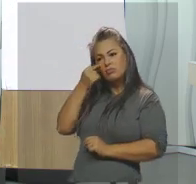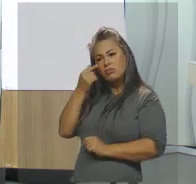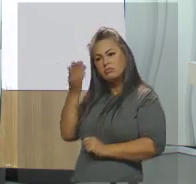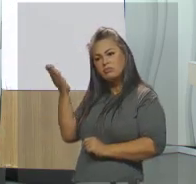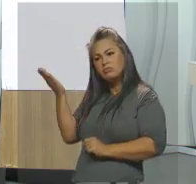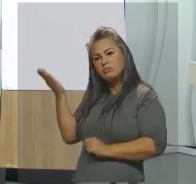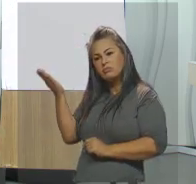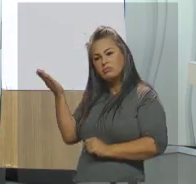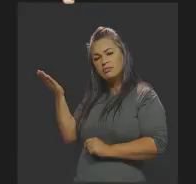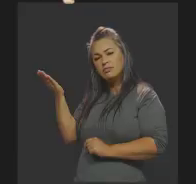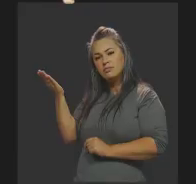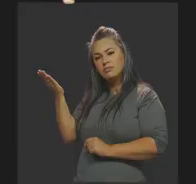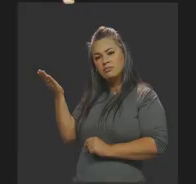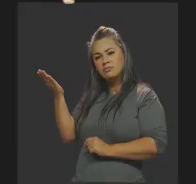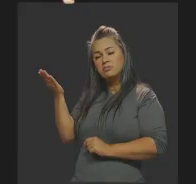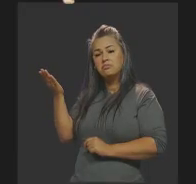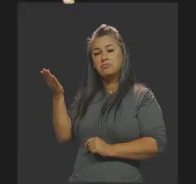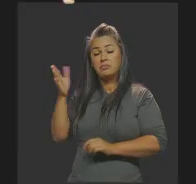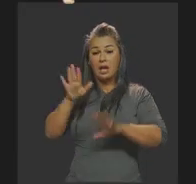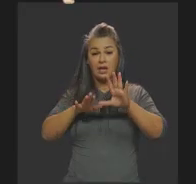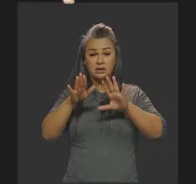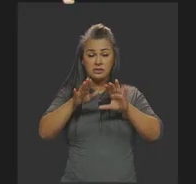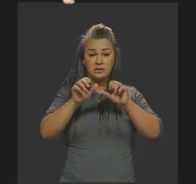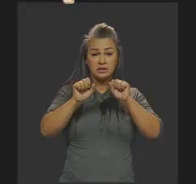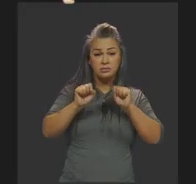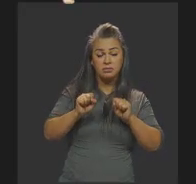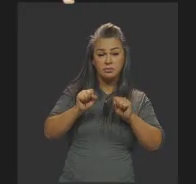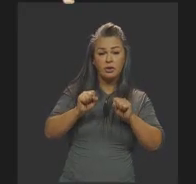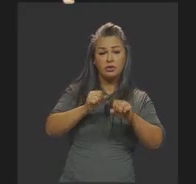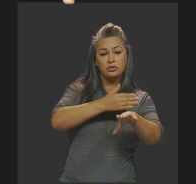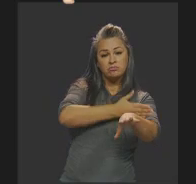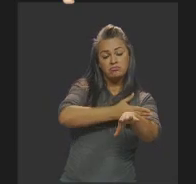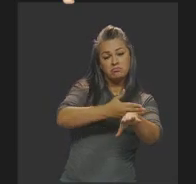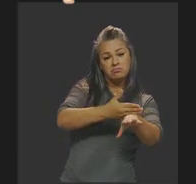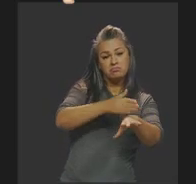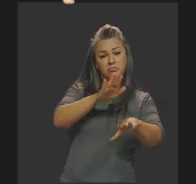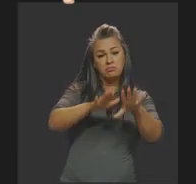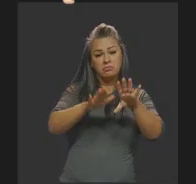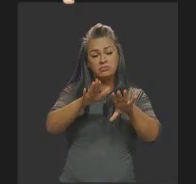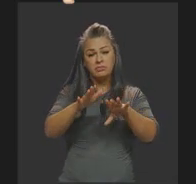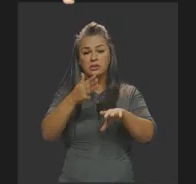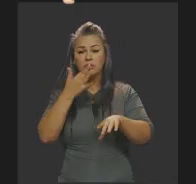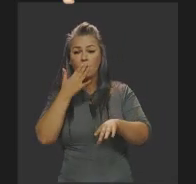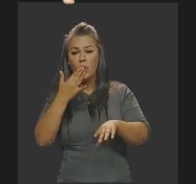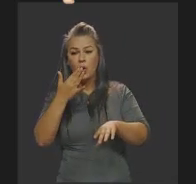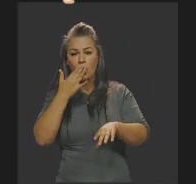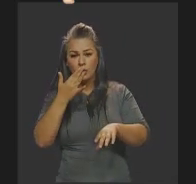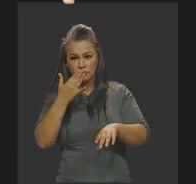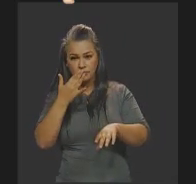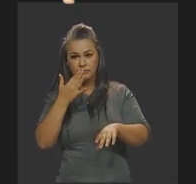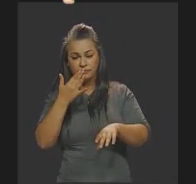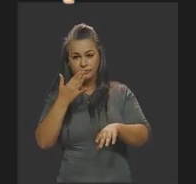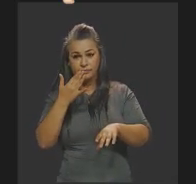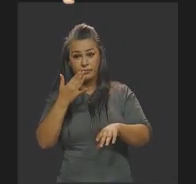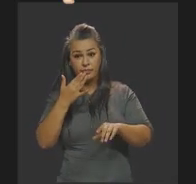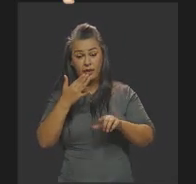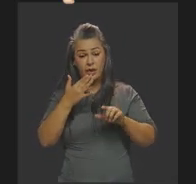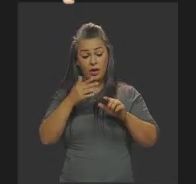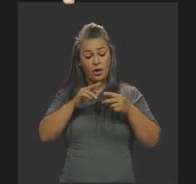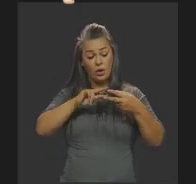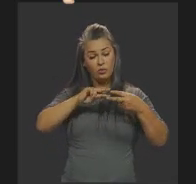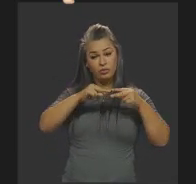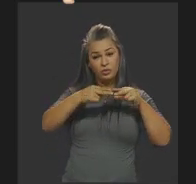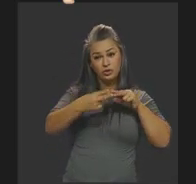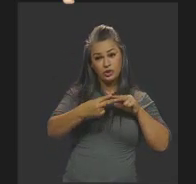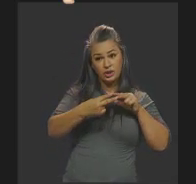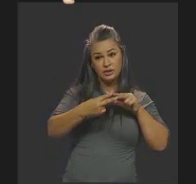branca ou colorida. O gene Izão, ele vai impedir com que essa